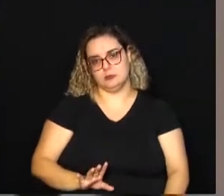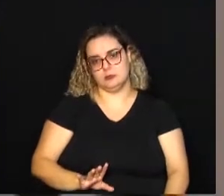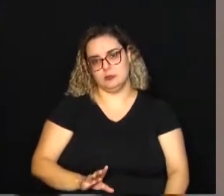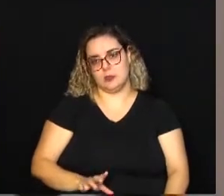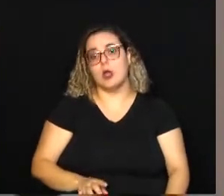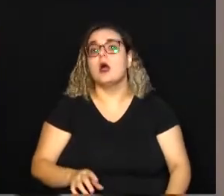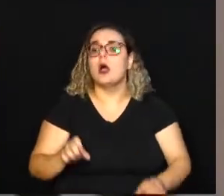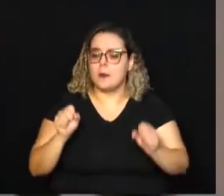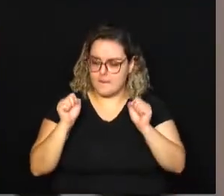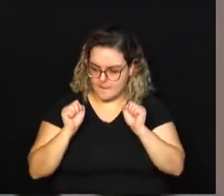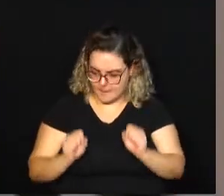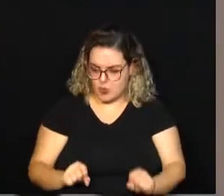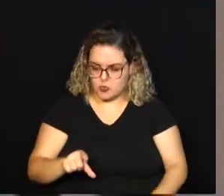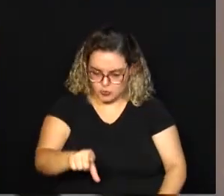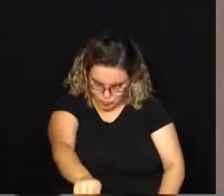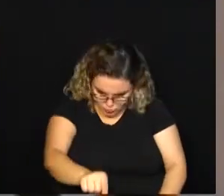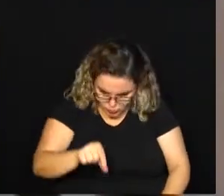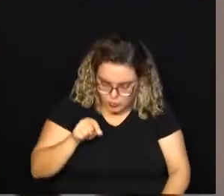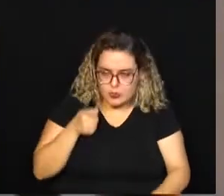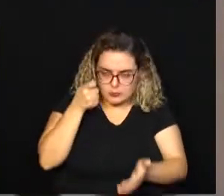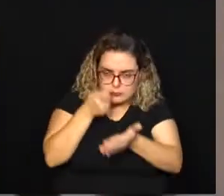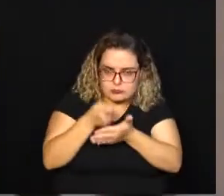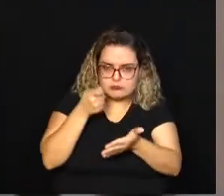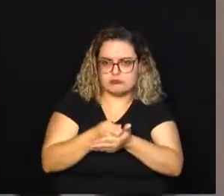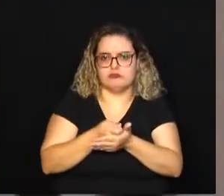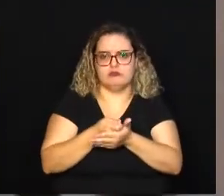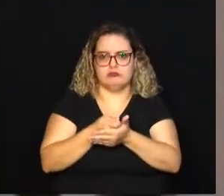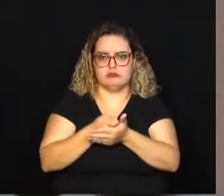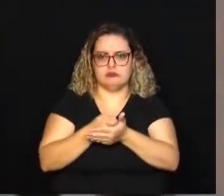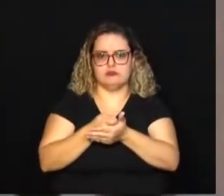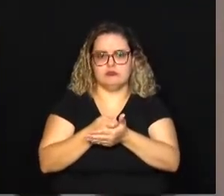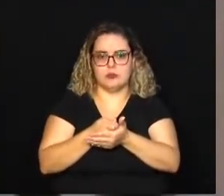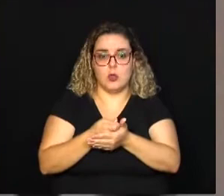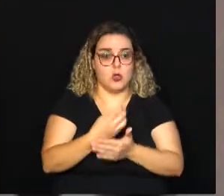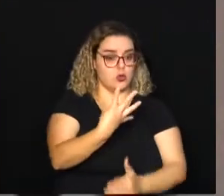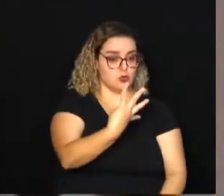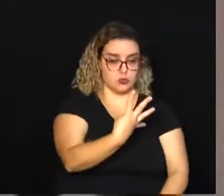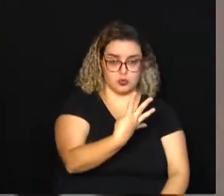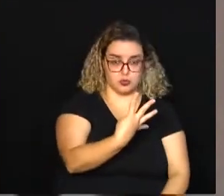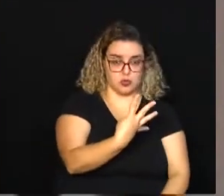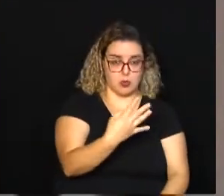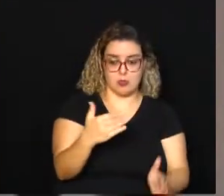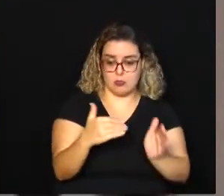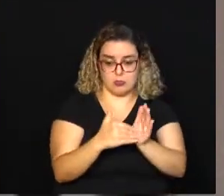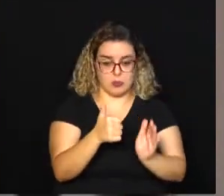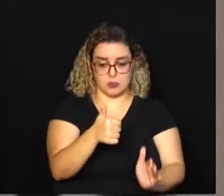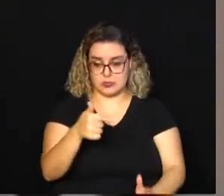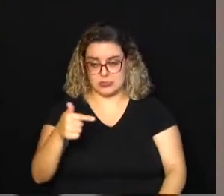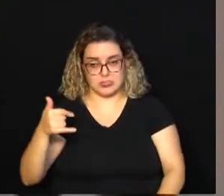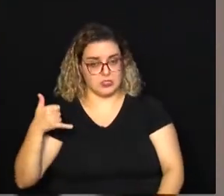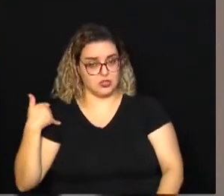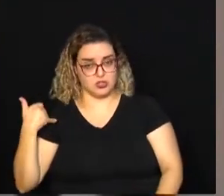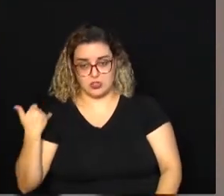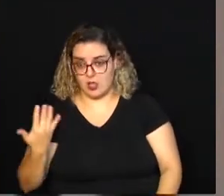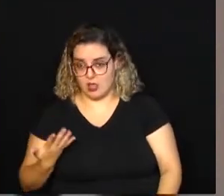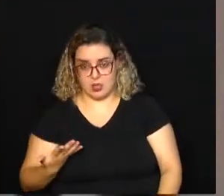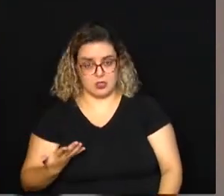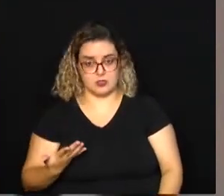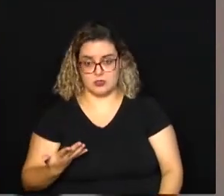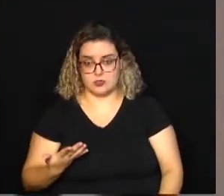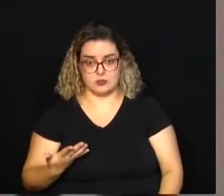uma escolaridade obrigatória dos 4 aos 17 anos. Então, eu acho que é de